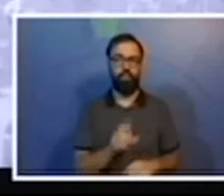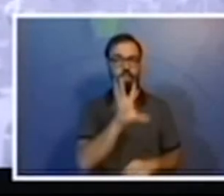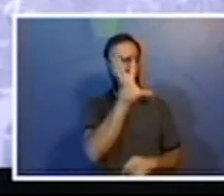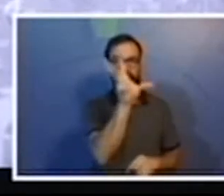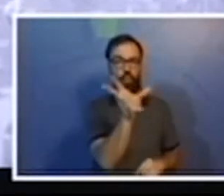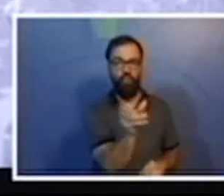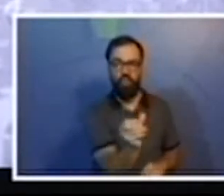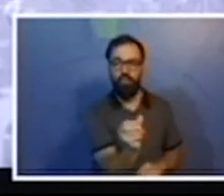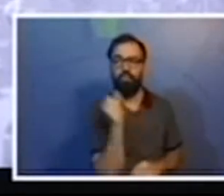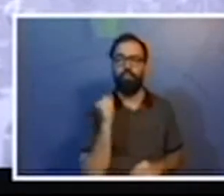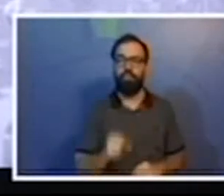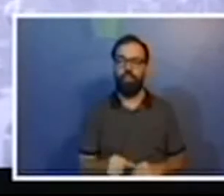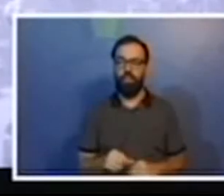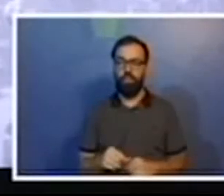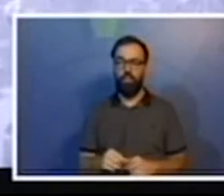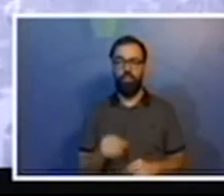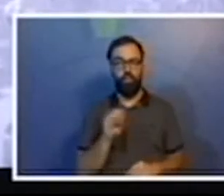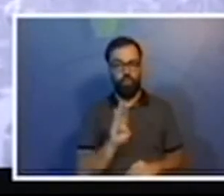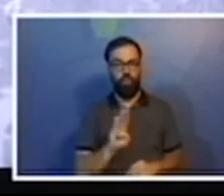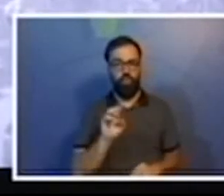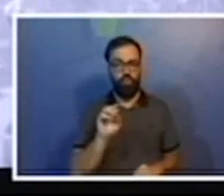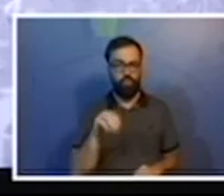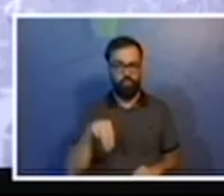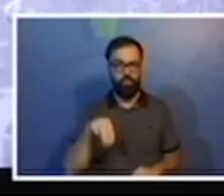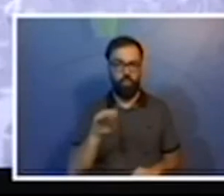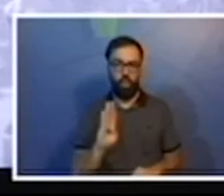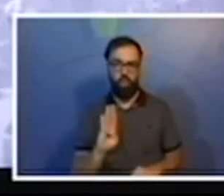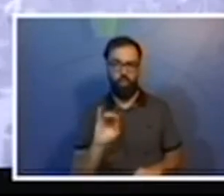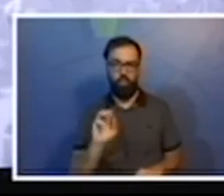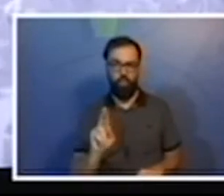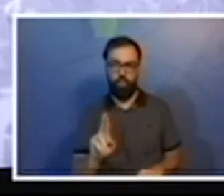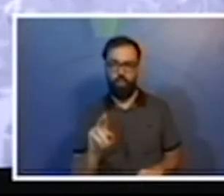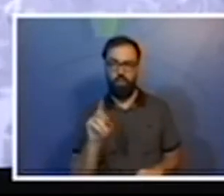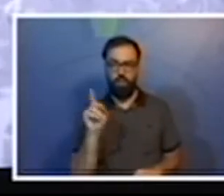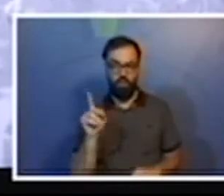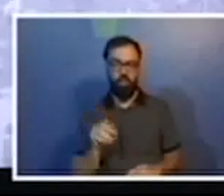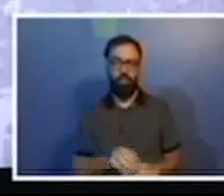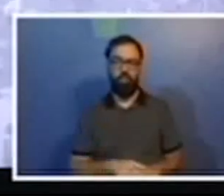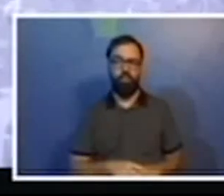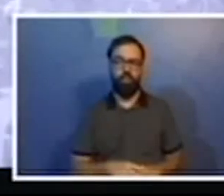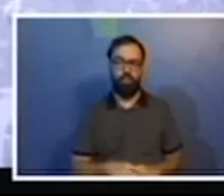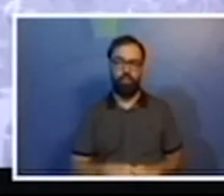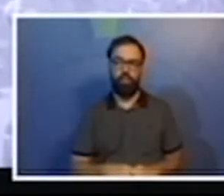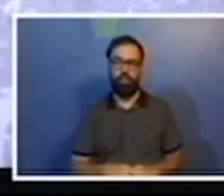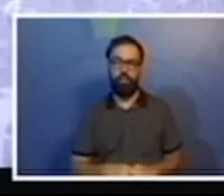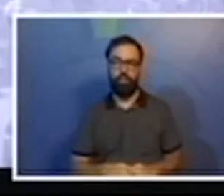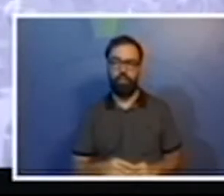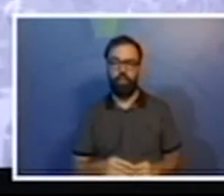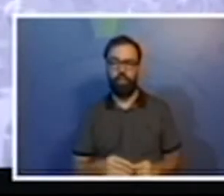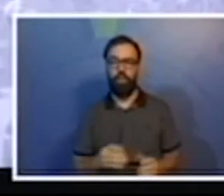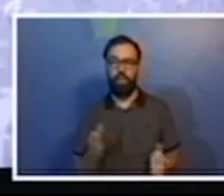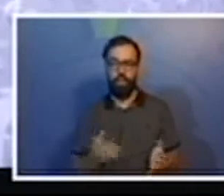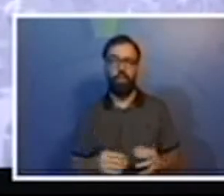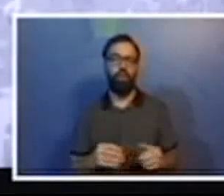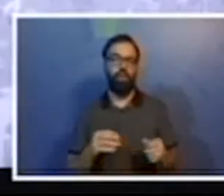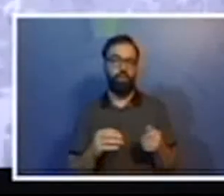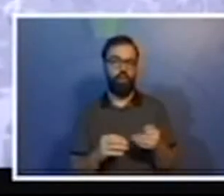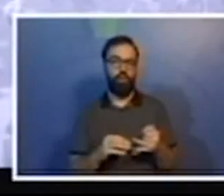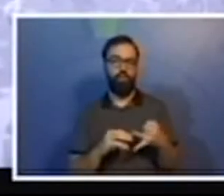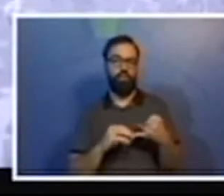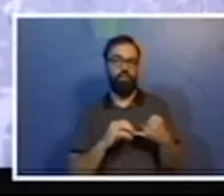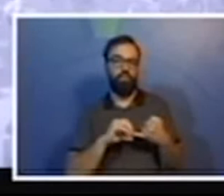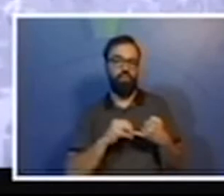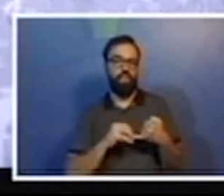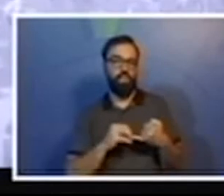carnosos a uva Umbu e abóbora e agora frutos